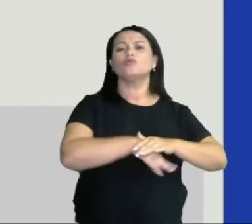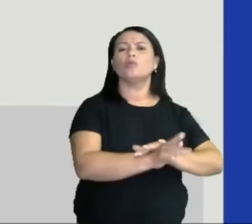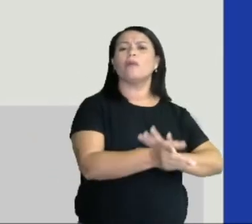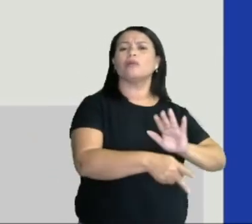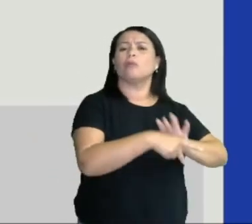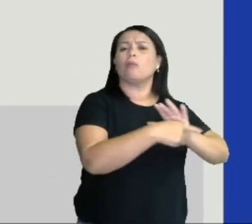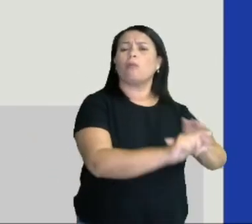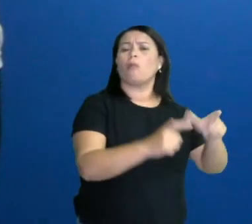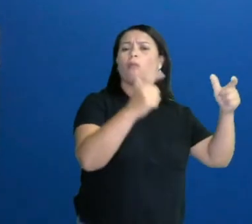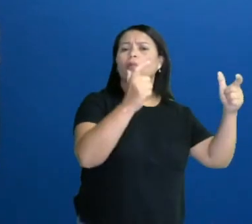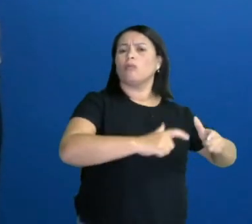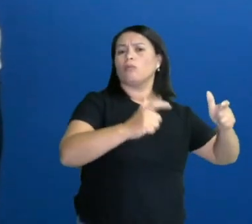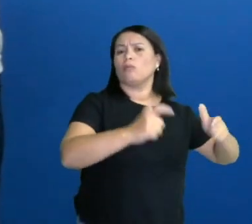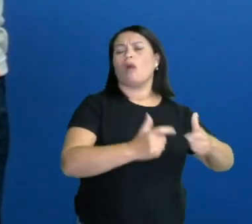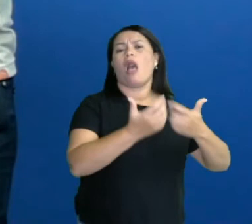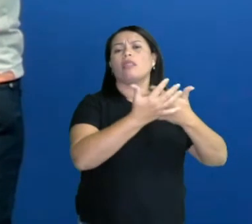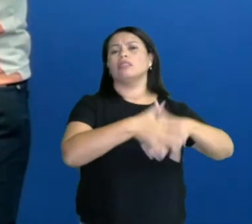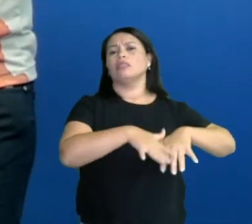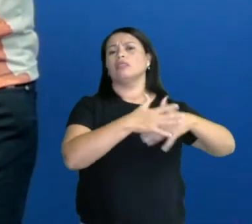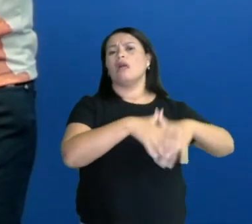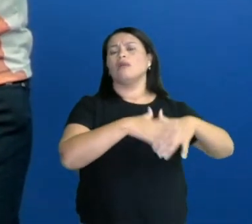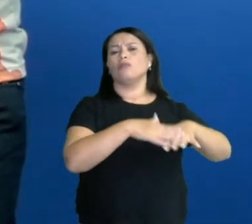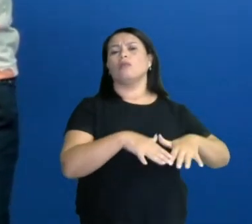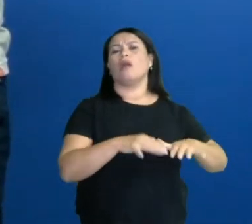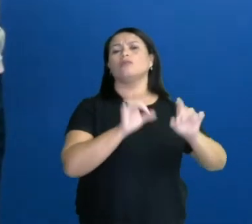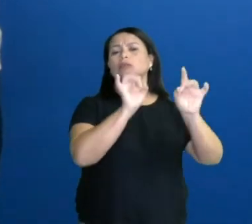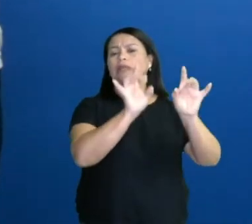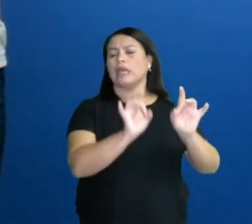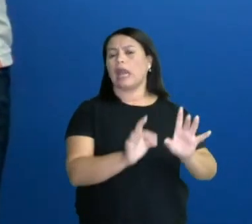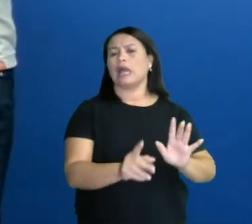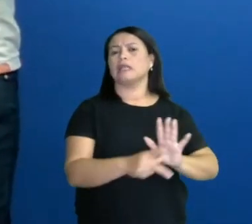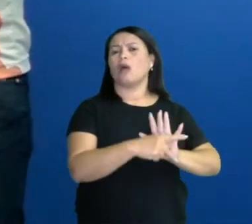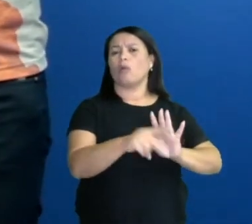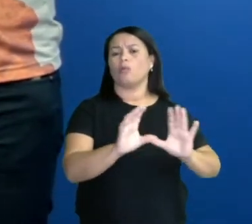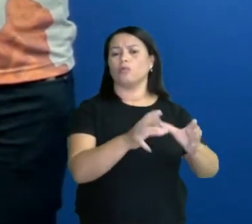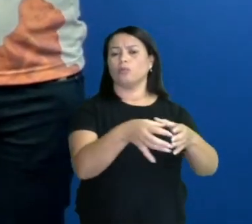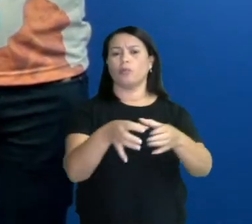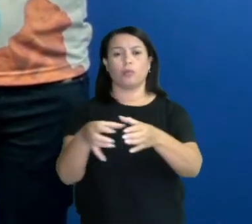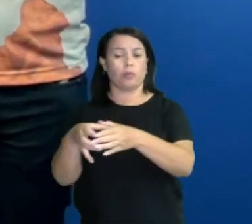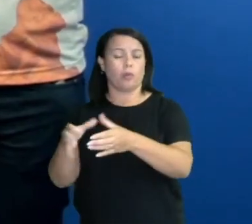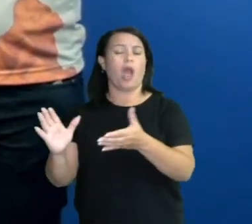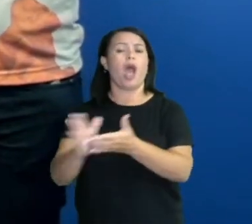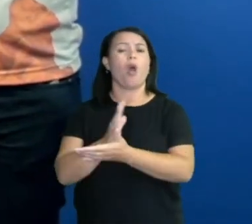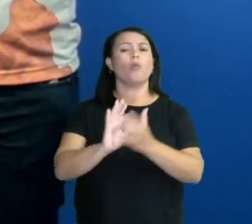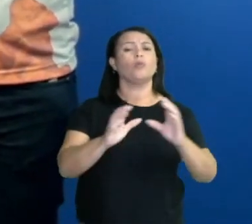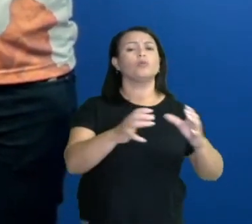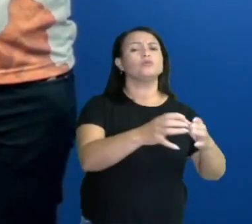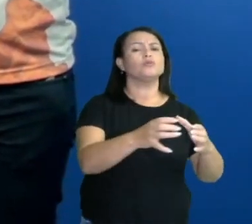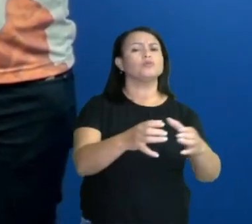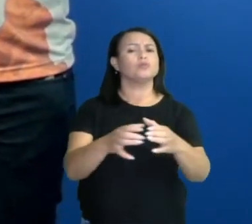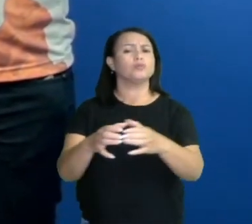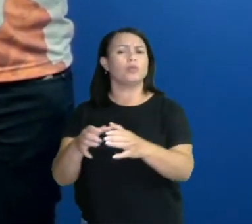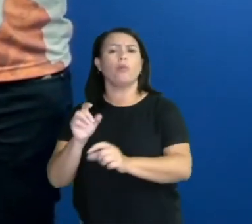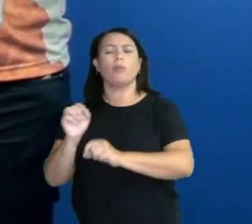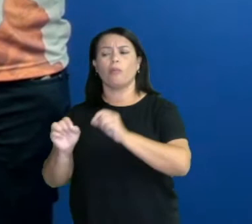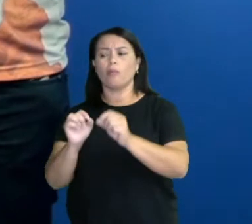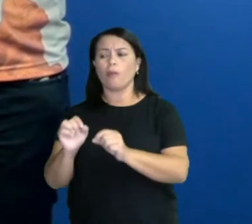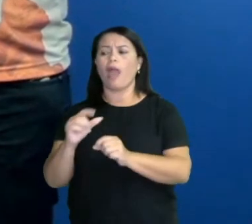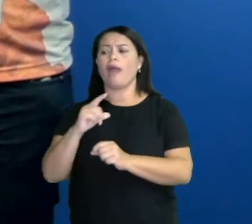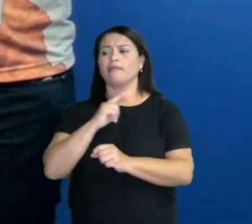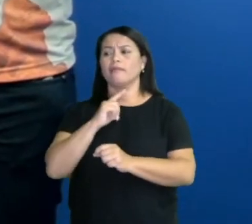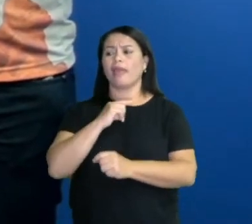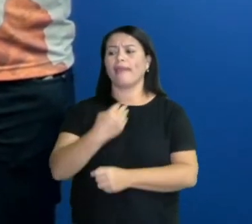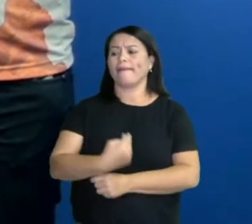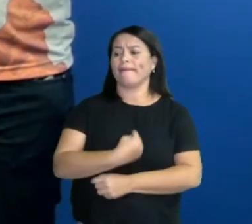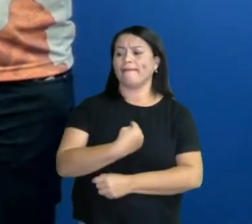determinadas condições naturais daquela espécie. Algumas espécies possuem mais flexibilidade e